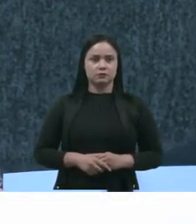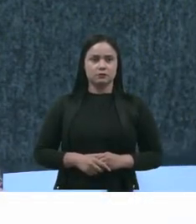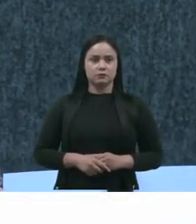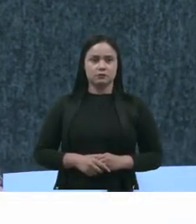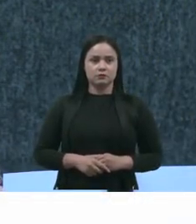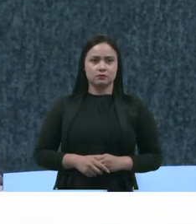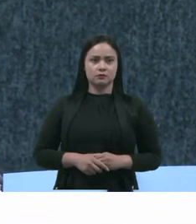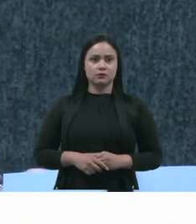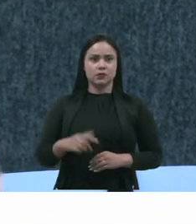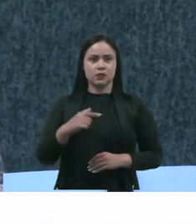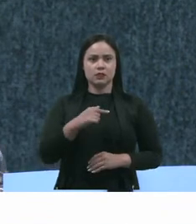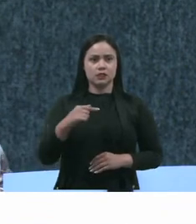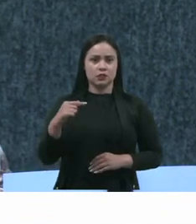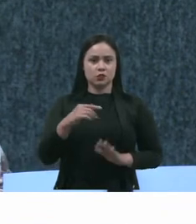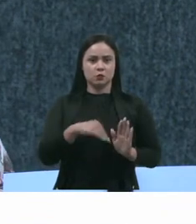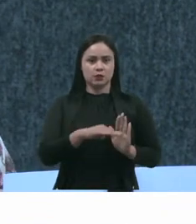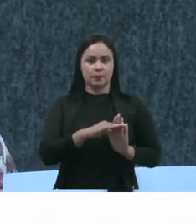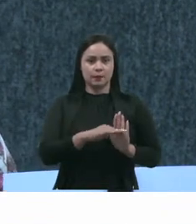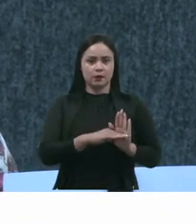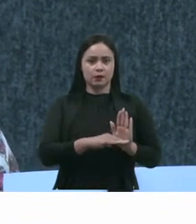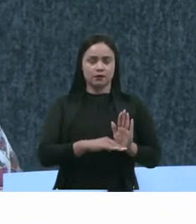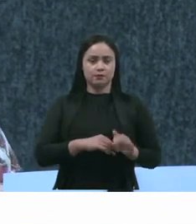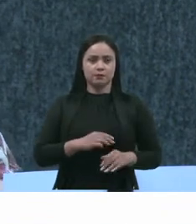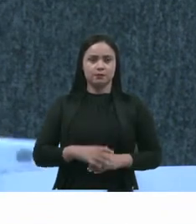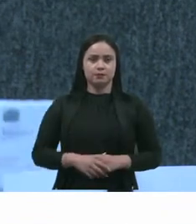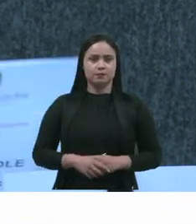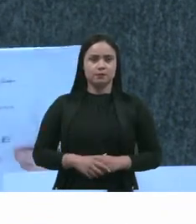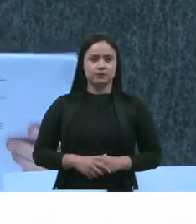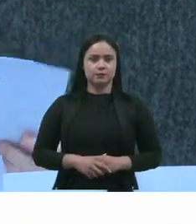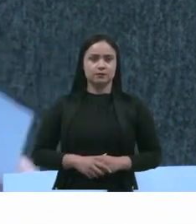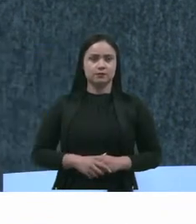É o sétimo da pauta.